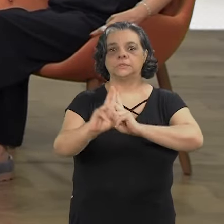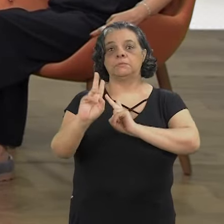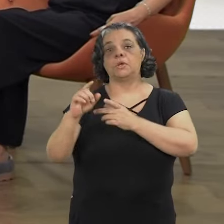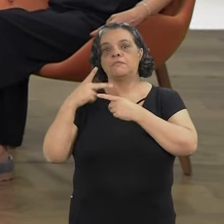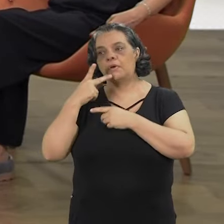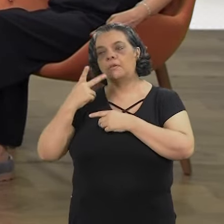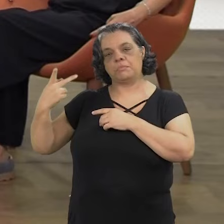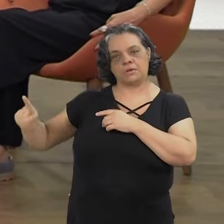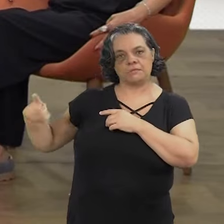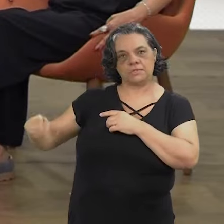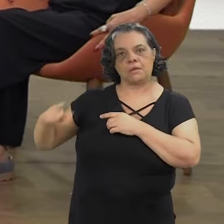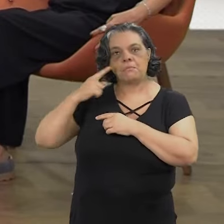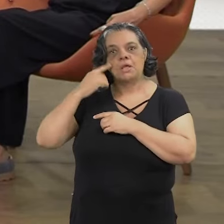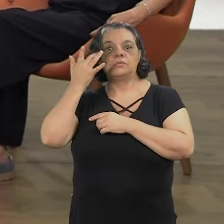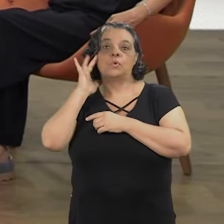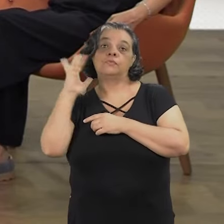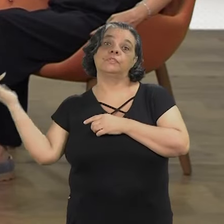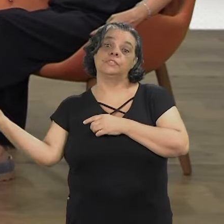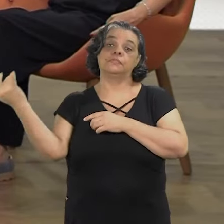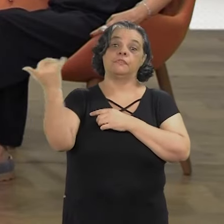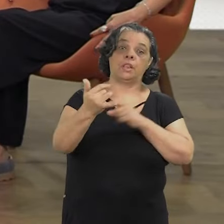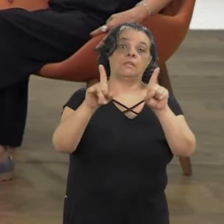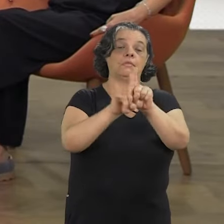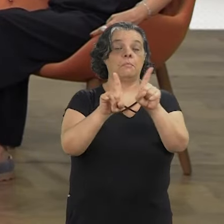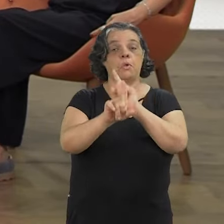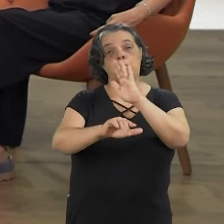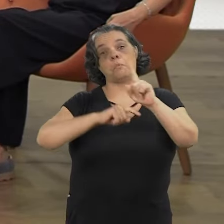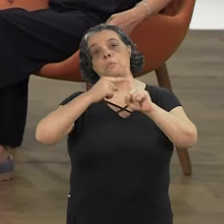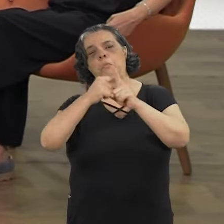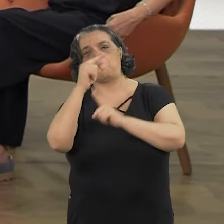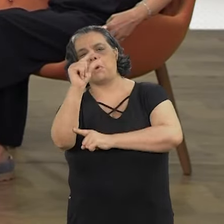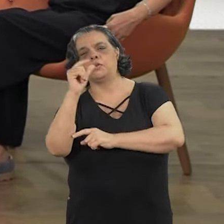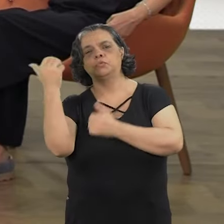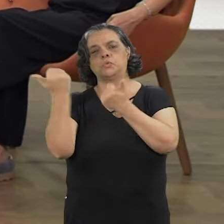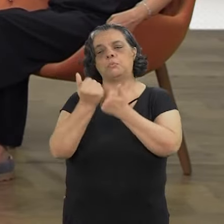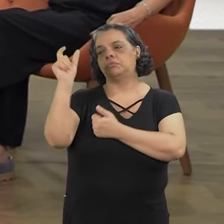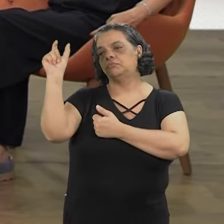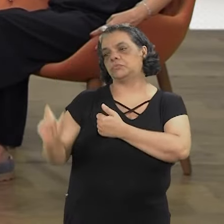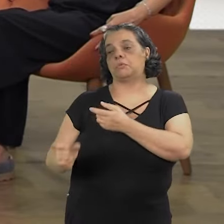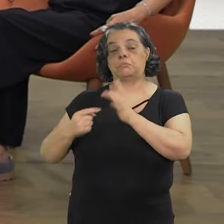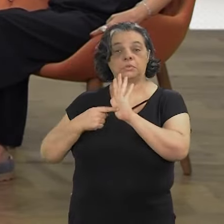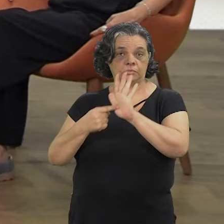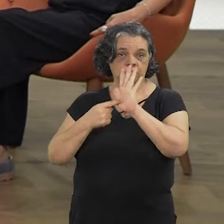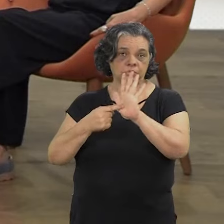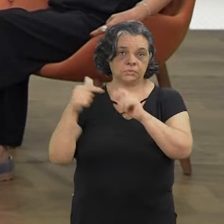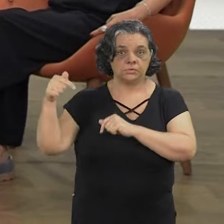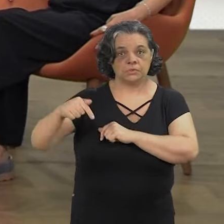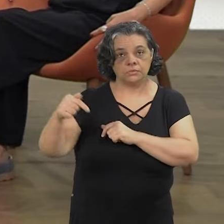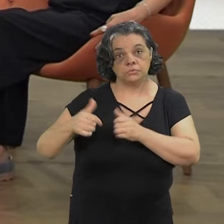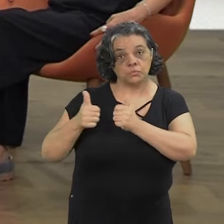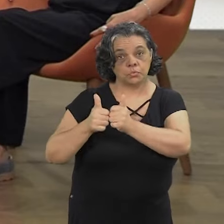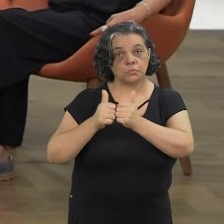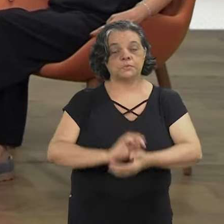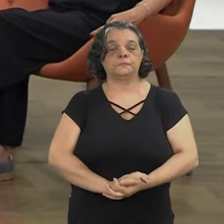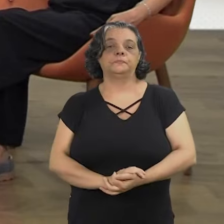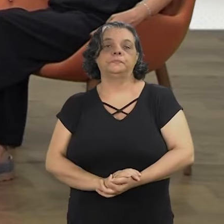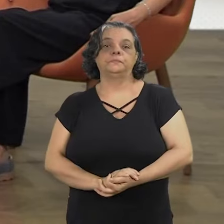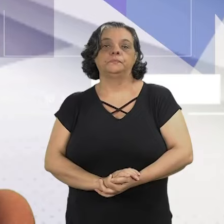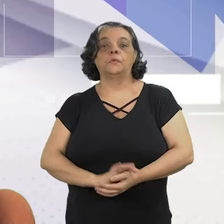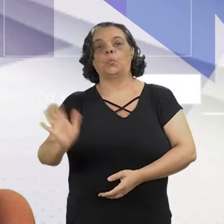dá um crédito de você vocês mas sempre acho muito mais legítimo vocês falarem um pouco mais sobre vocês mesmas marten por favor se apresente a qu nos nos